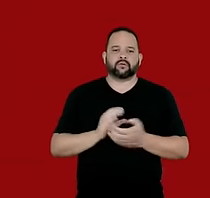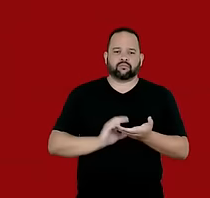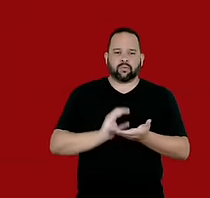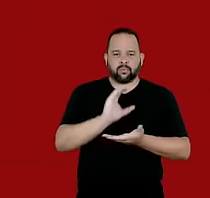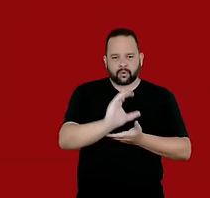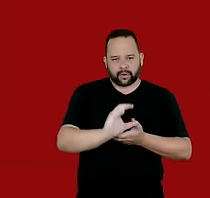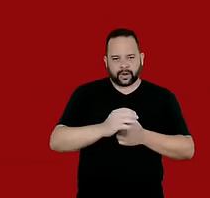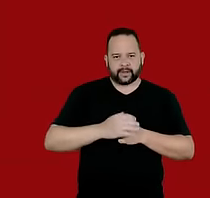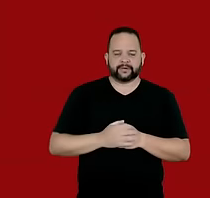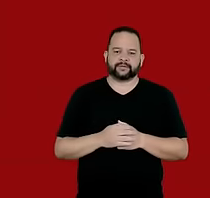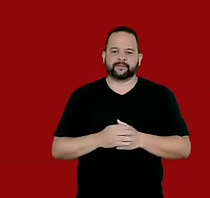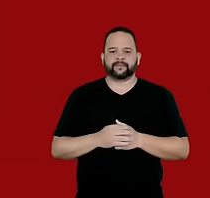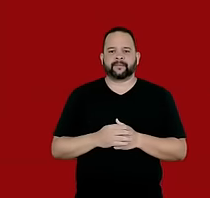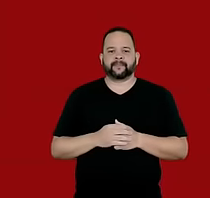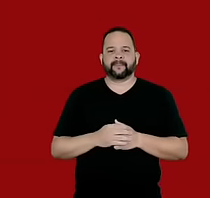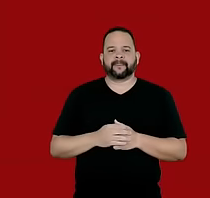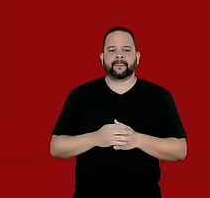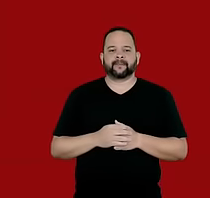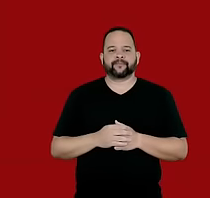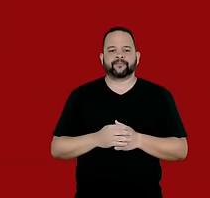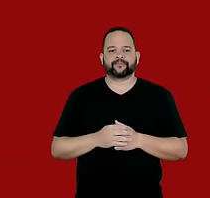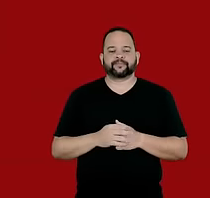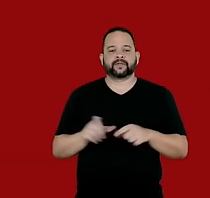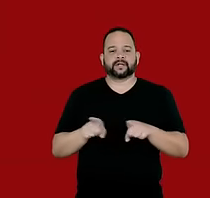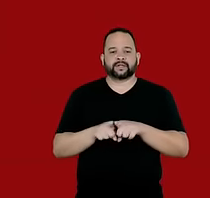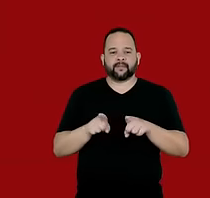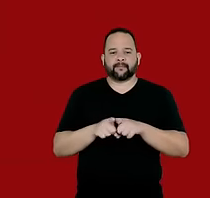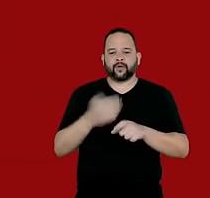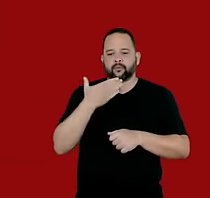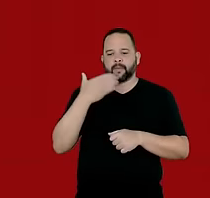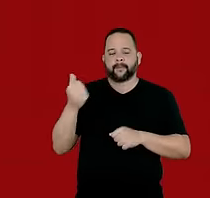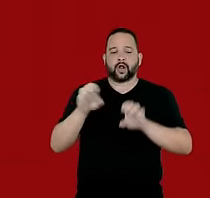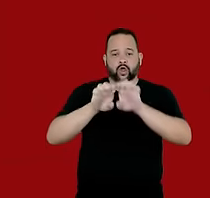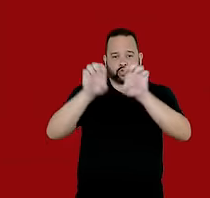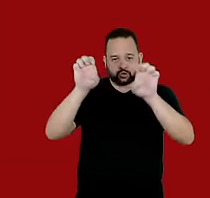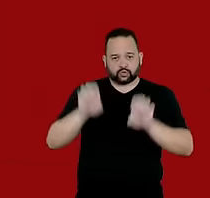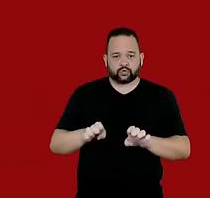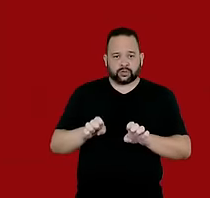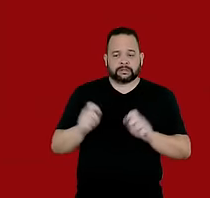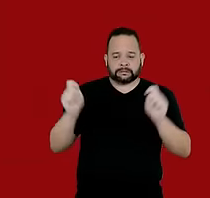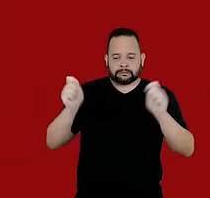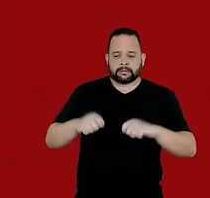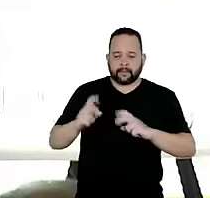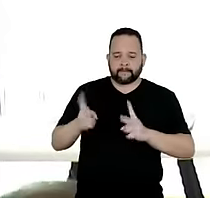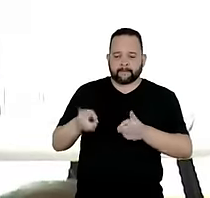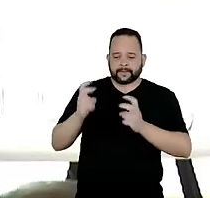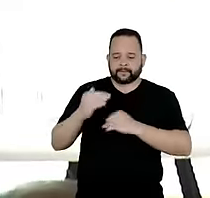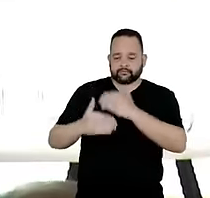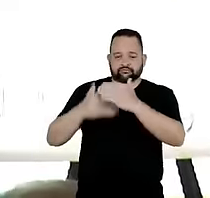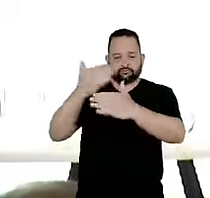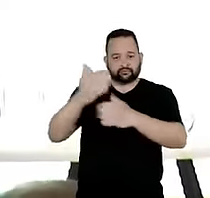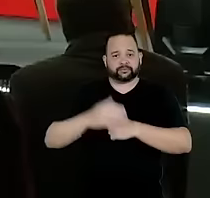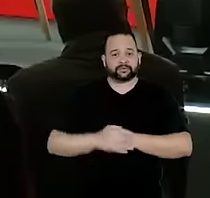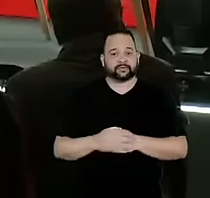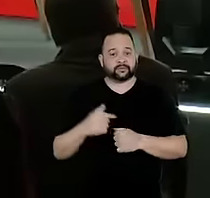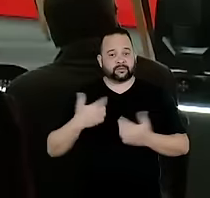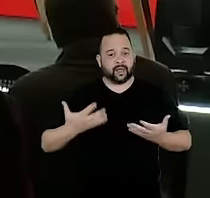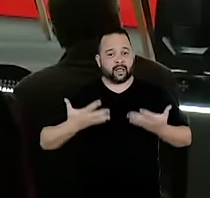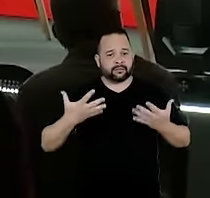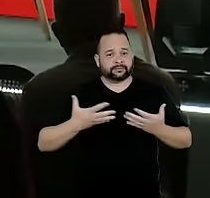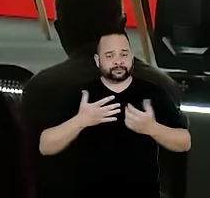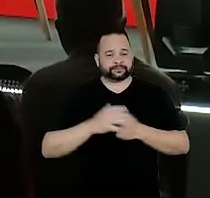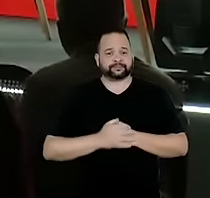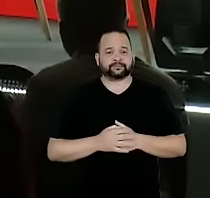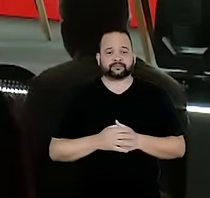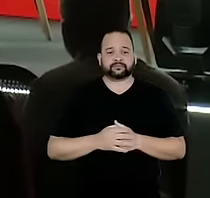rating elevado quanto também do mais estruturado a gente vê isso uma evolução bastante grande Tá bastante animado acho que tem um ponto só para complementar